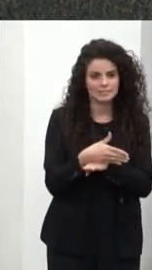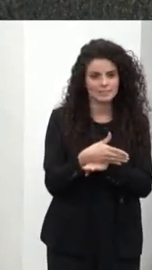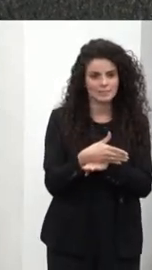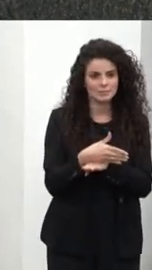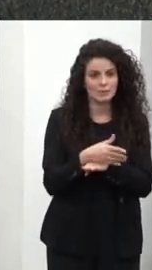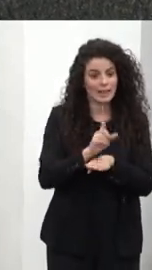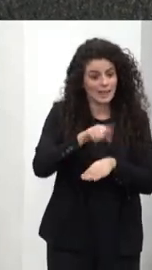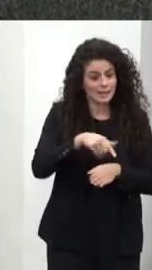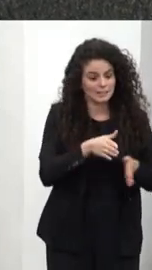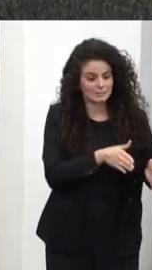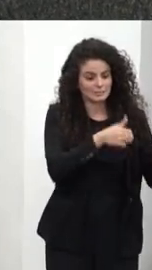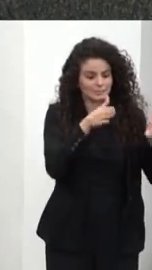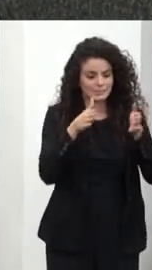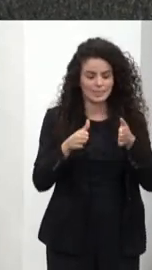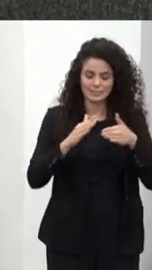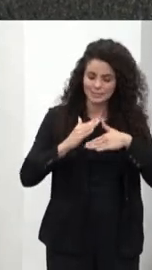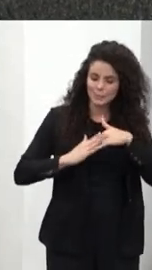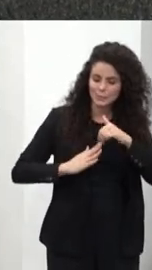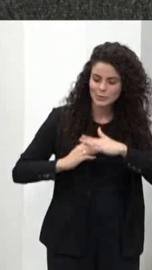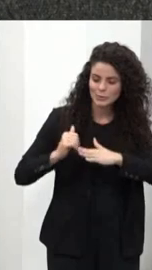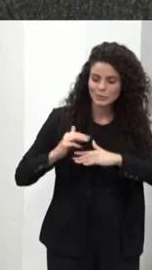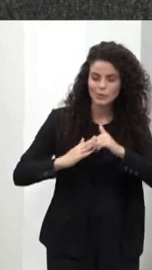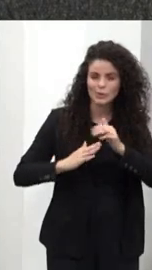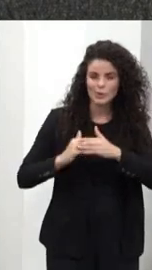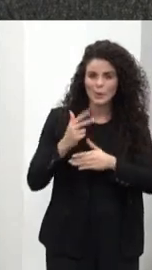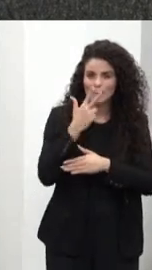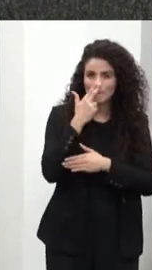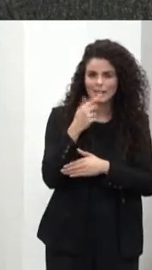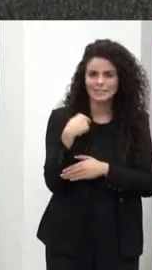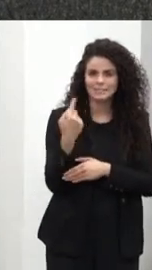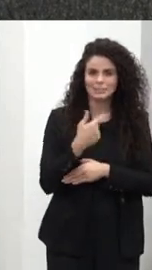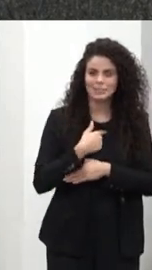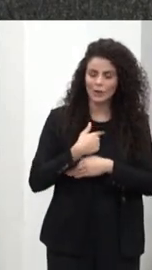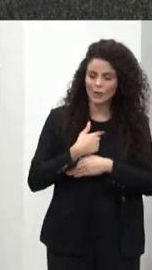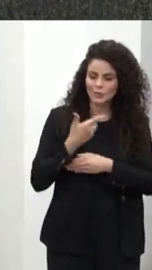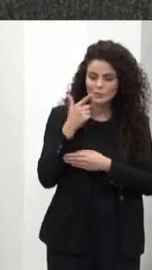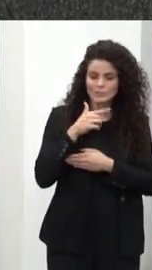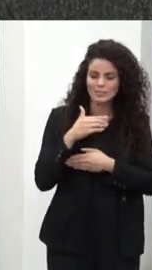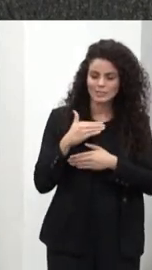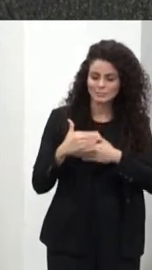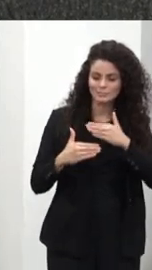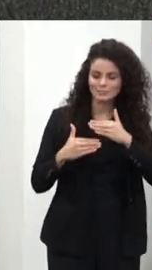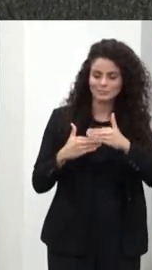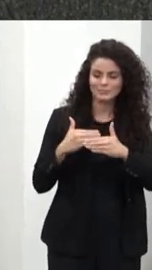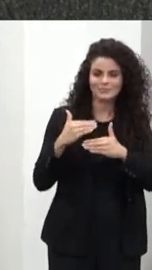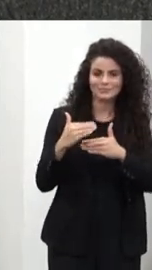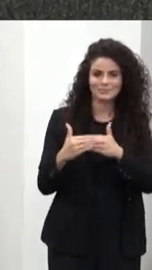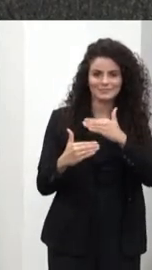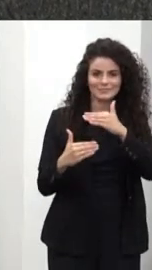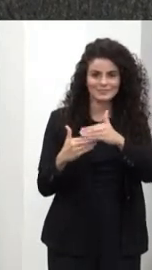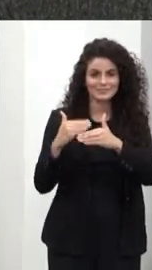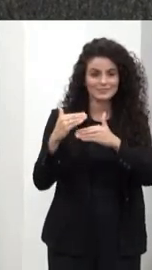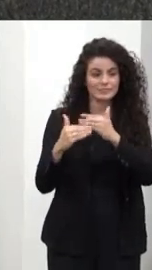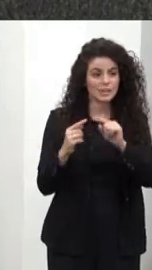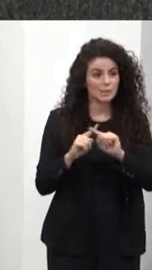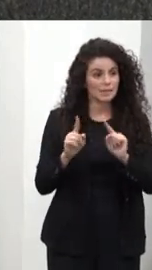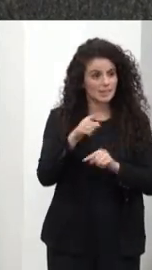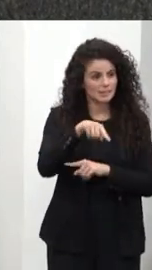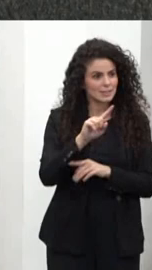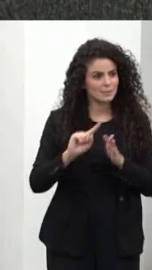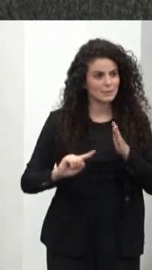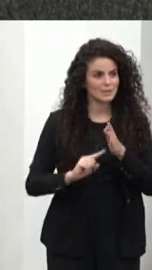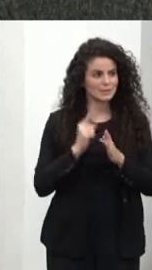uma etapa de mais uma construção mais um tijolinho nessa construção que a gente realiza mas também para aqueles que estão vindo a primeira vez